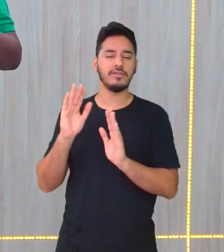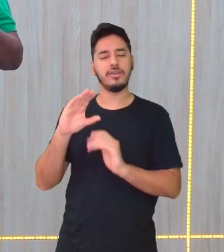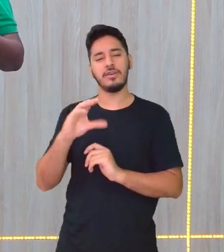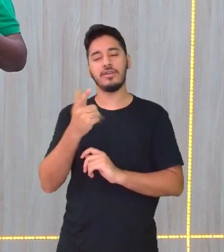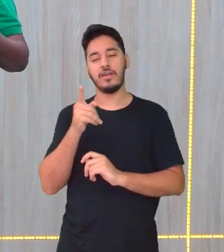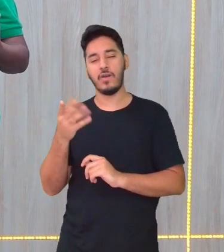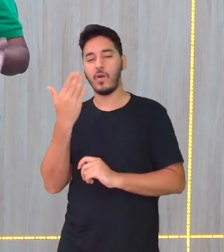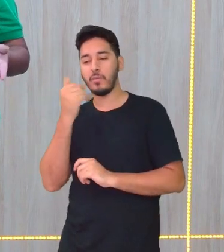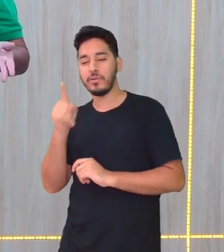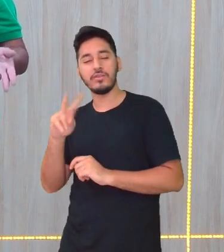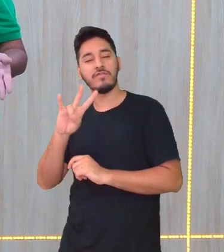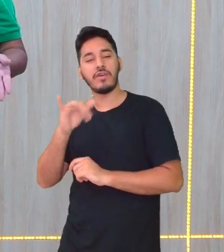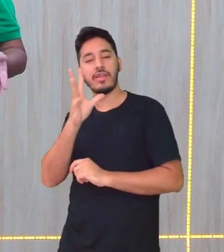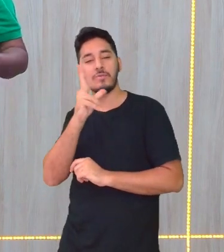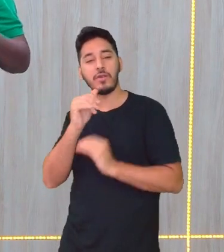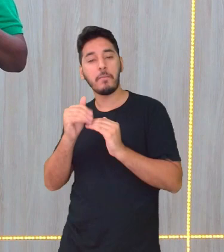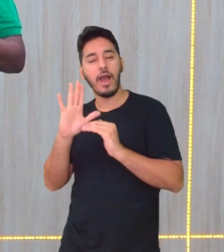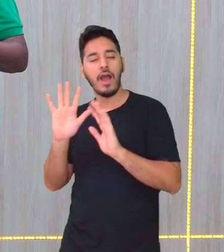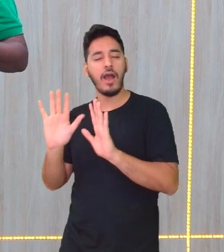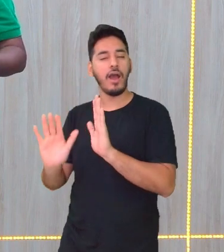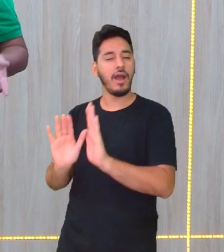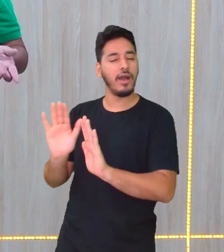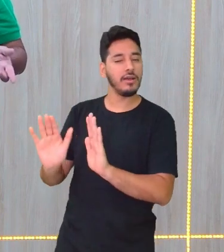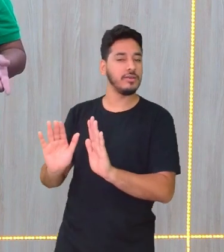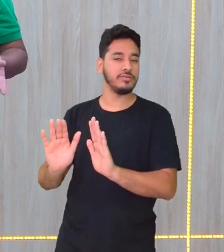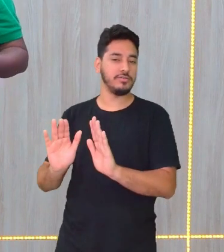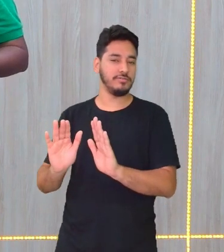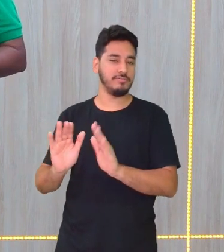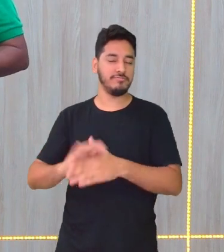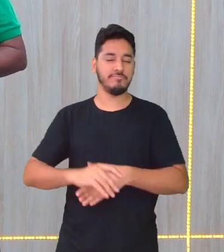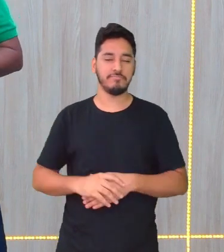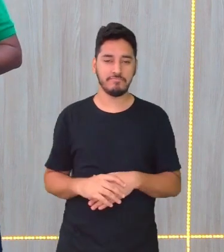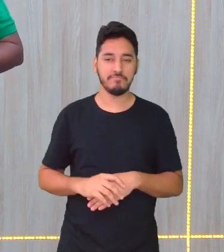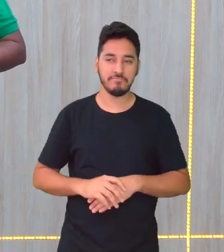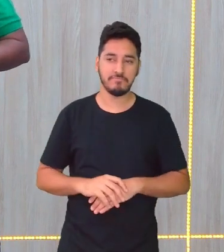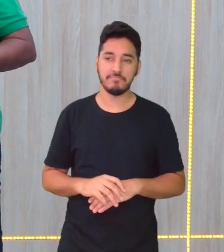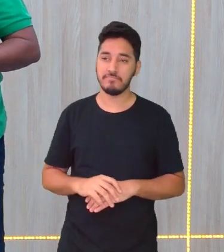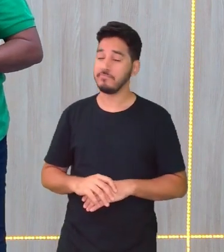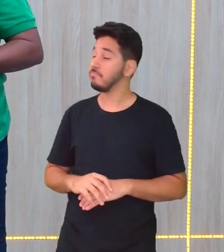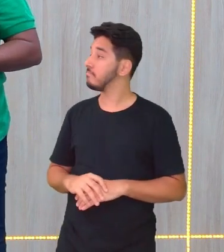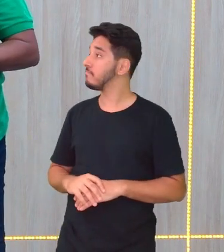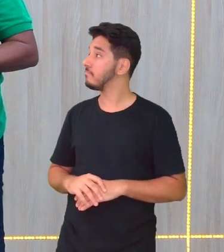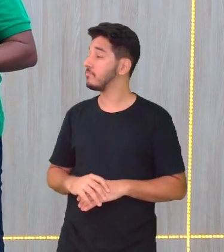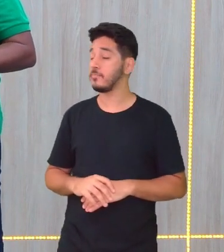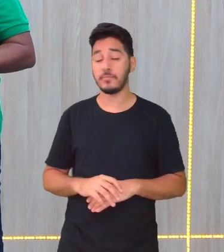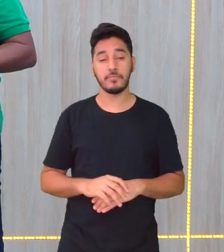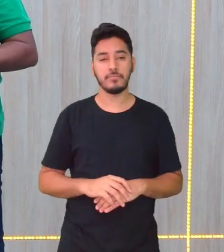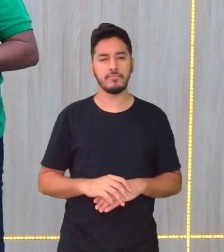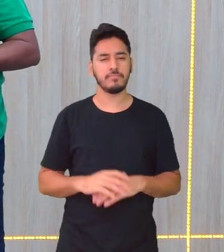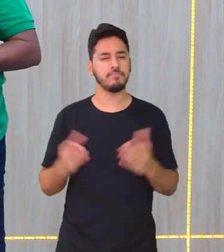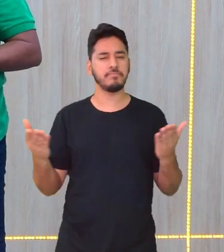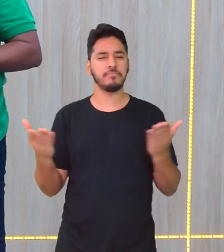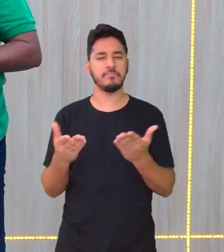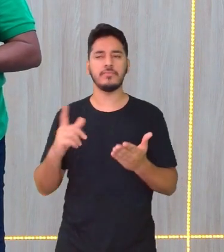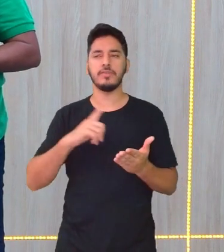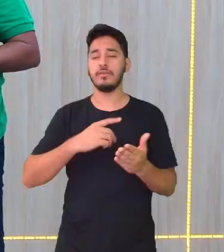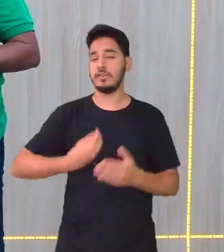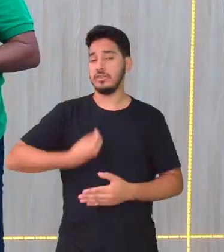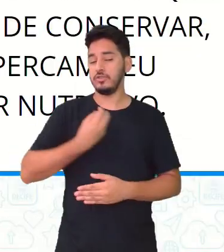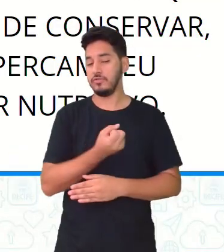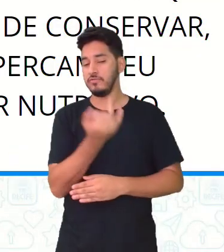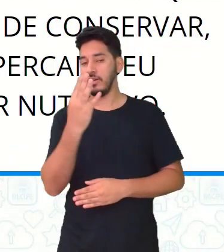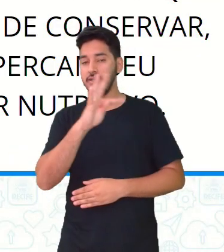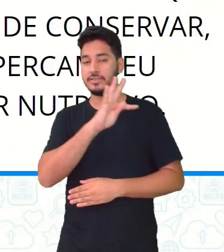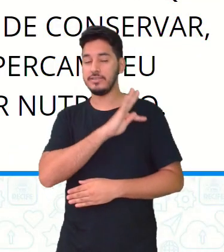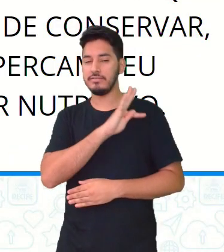ter mais durabilidade, ele refrigerado. Então, olha, atualmente existem várias